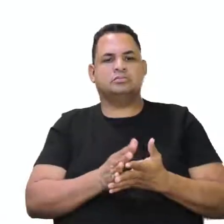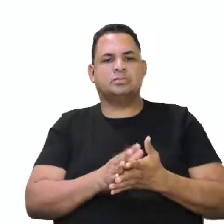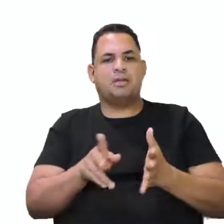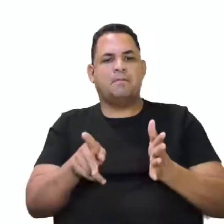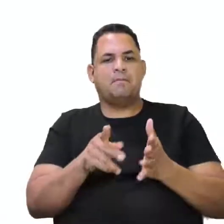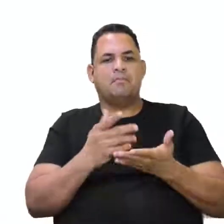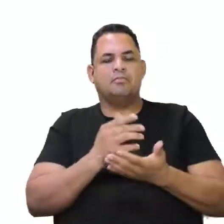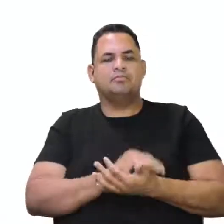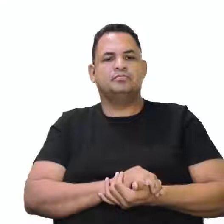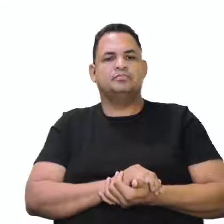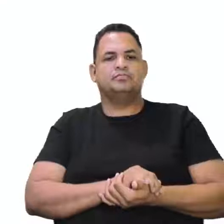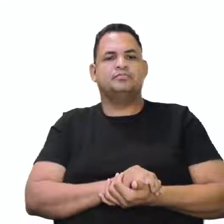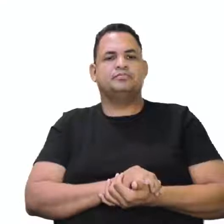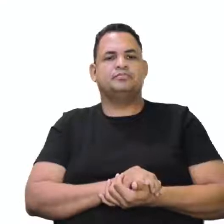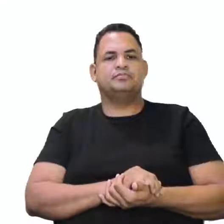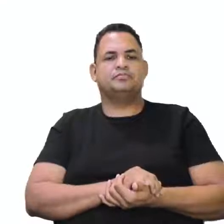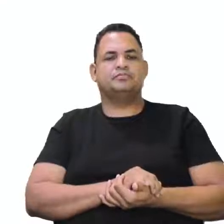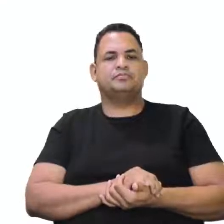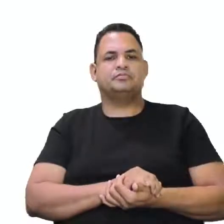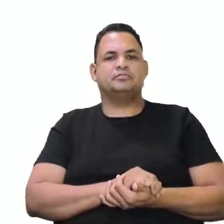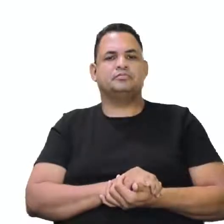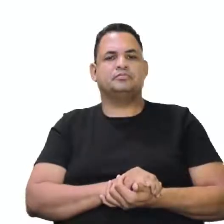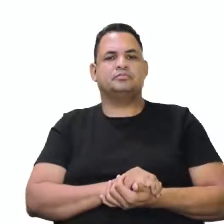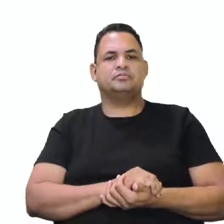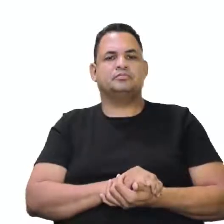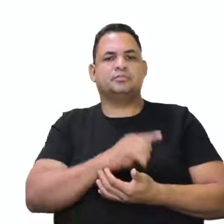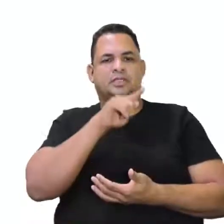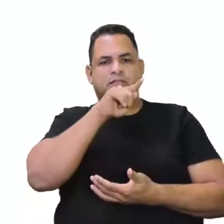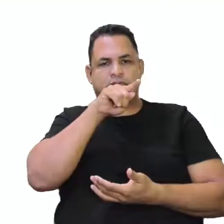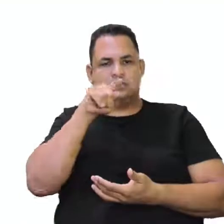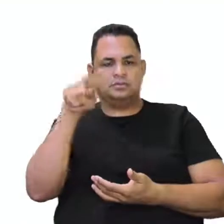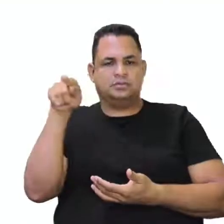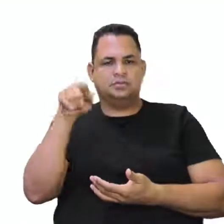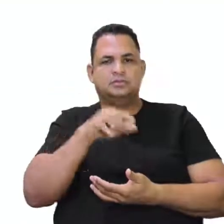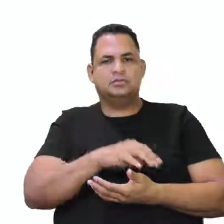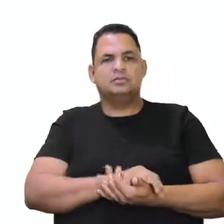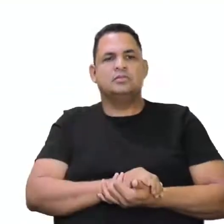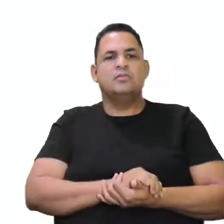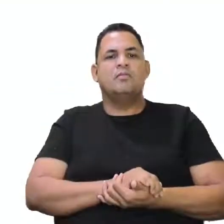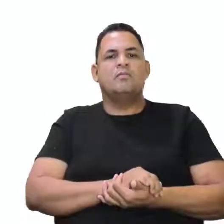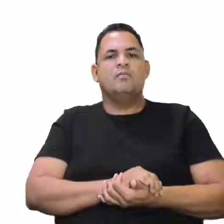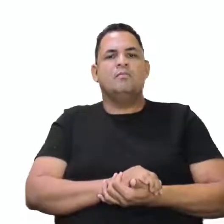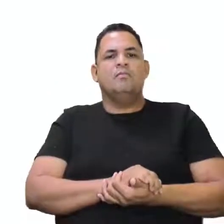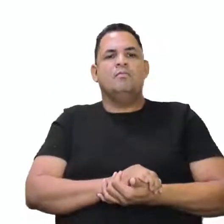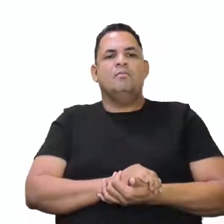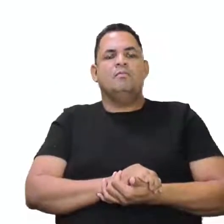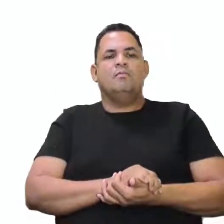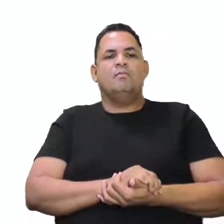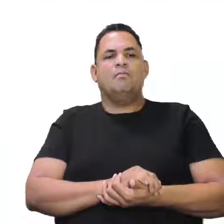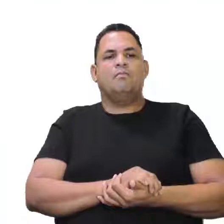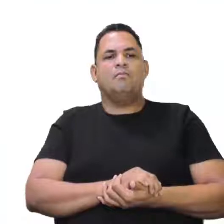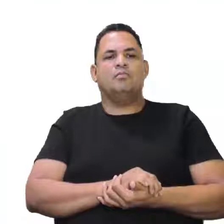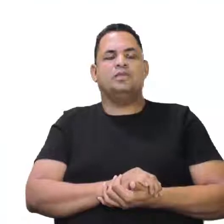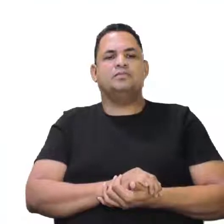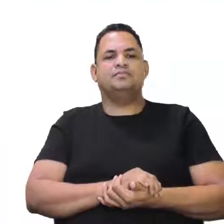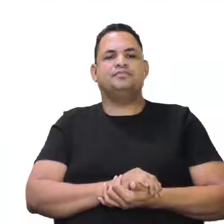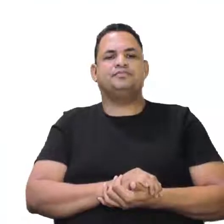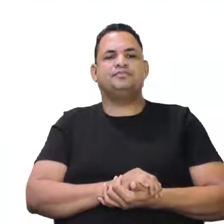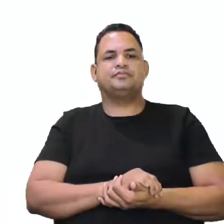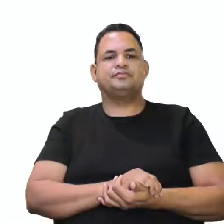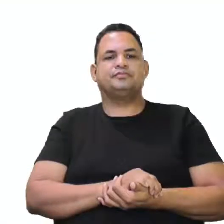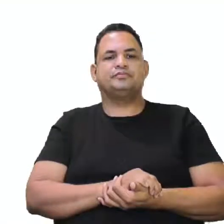vai colocar... a professora vai sublinhar ainda mais um pouco, tá? Caneta... Muito